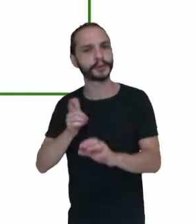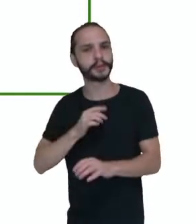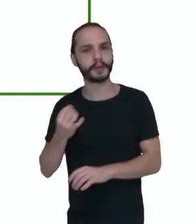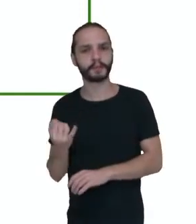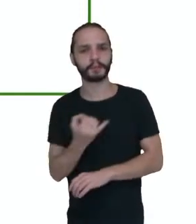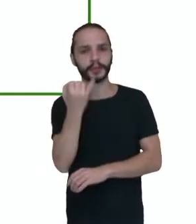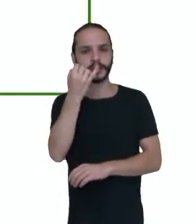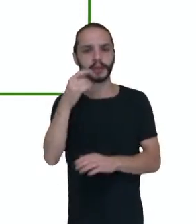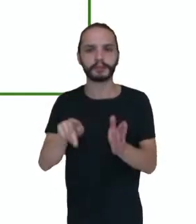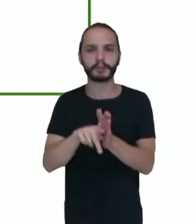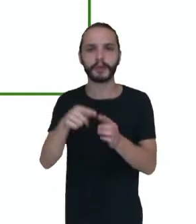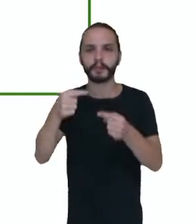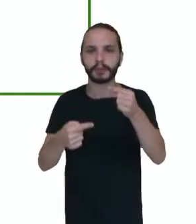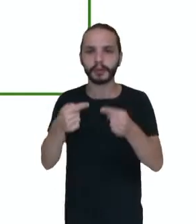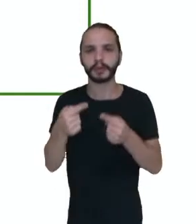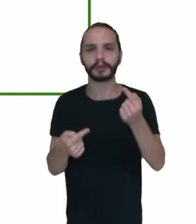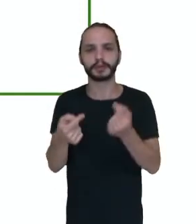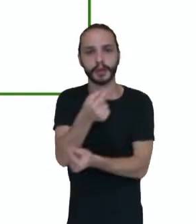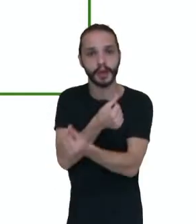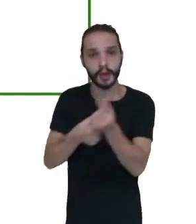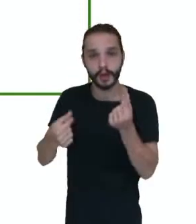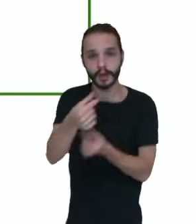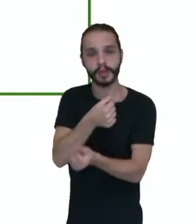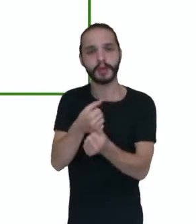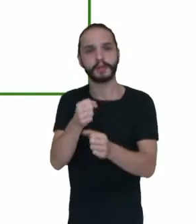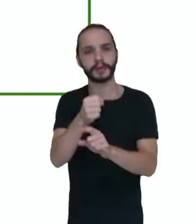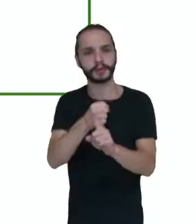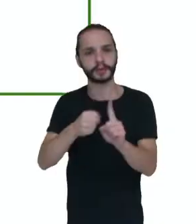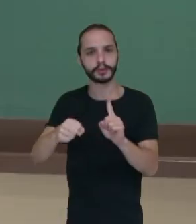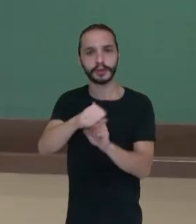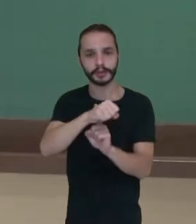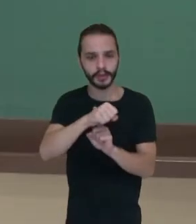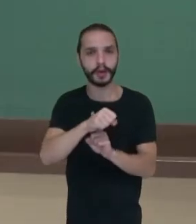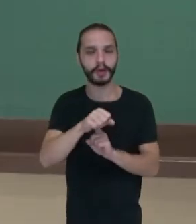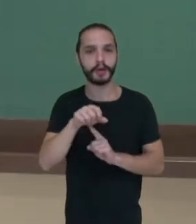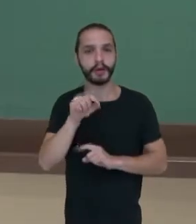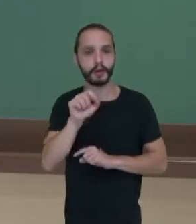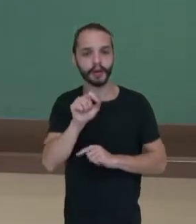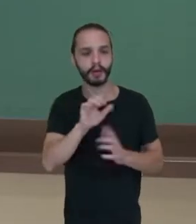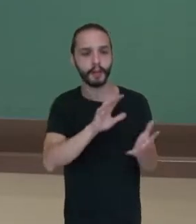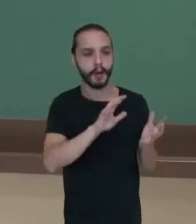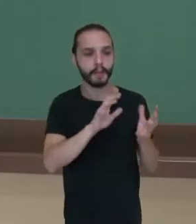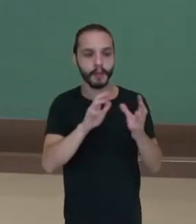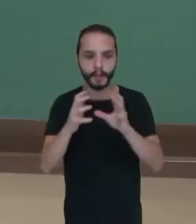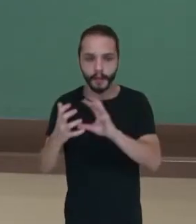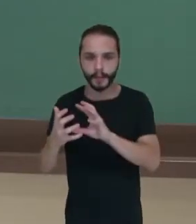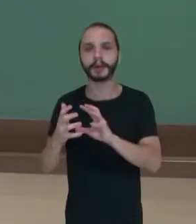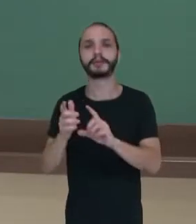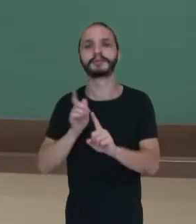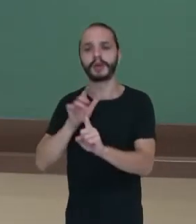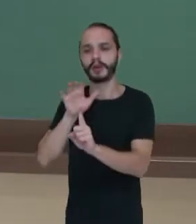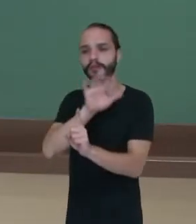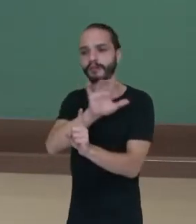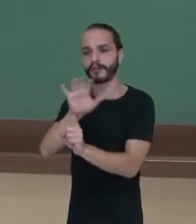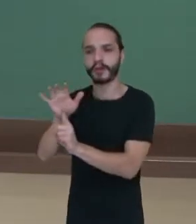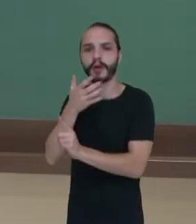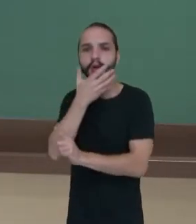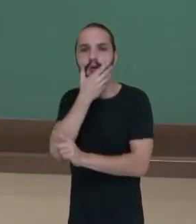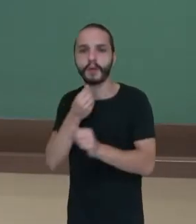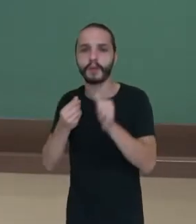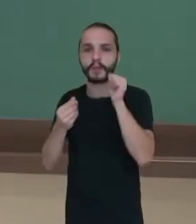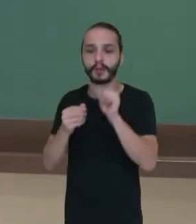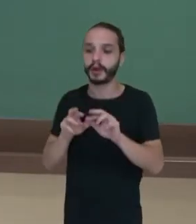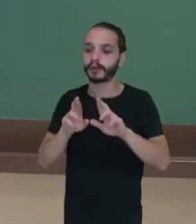quanto econômicas e também sociais, e essas transformações afetam mulheres e homens de